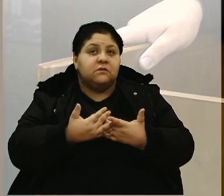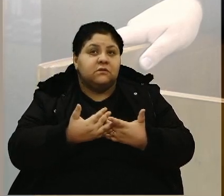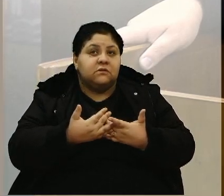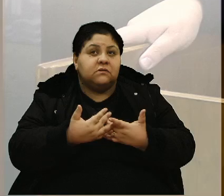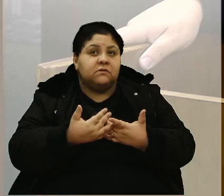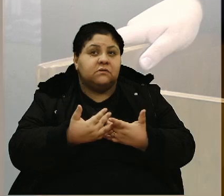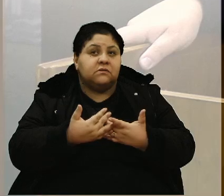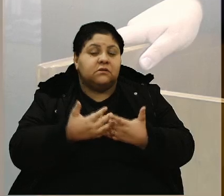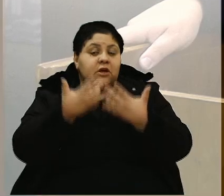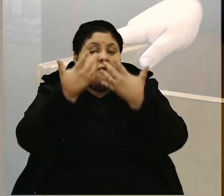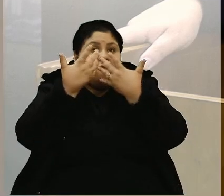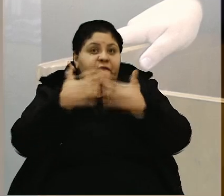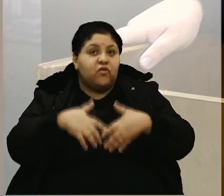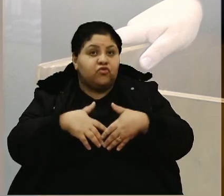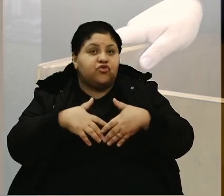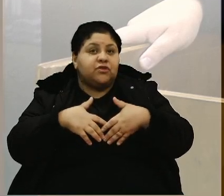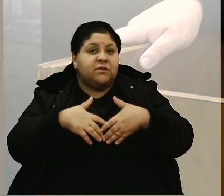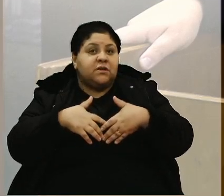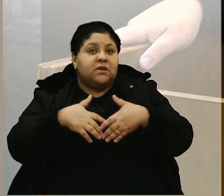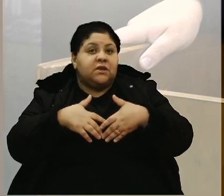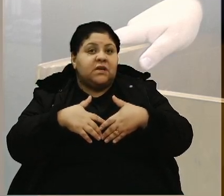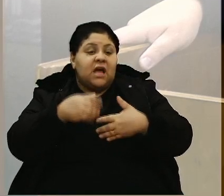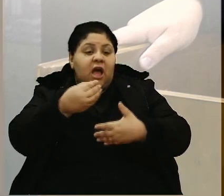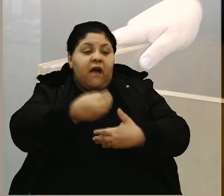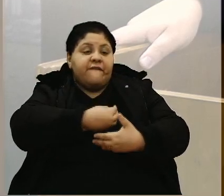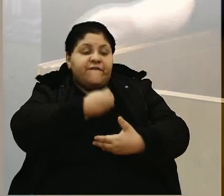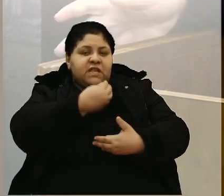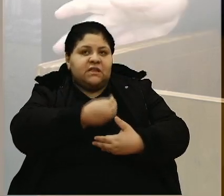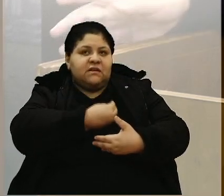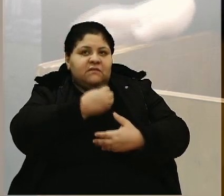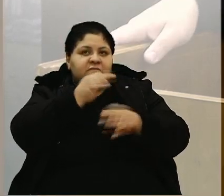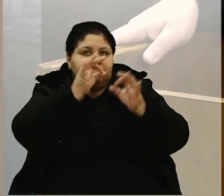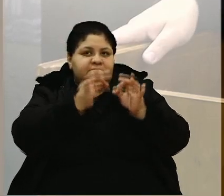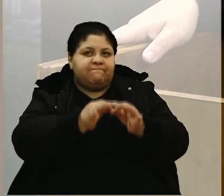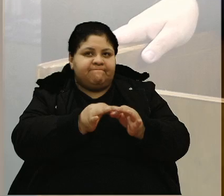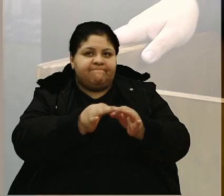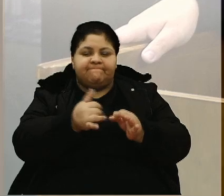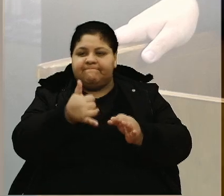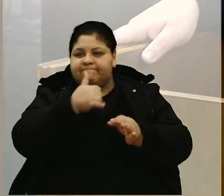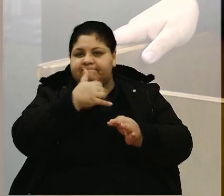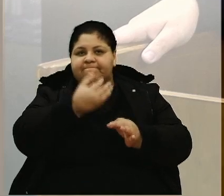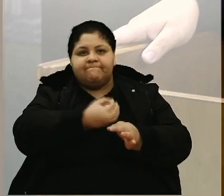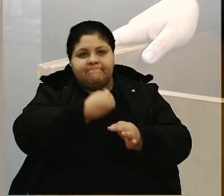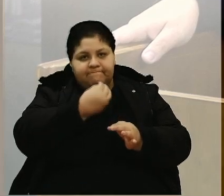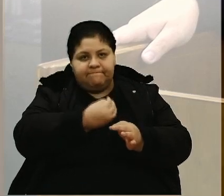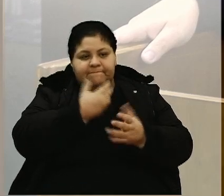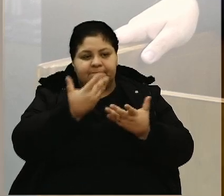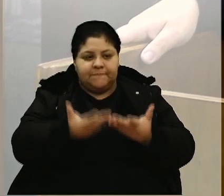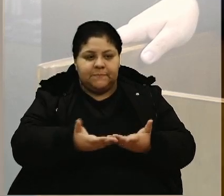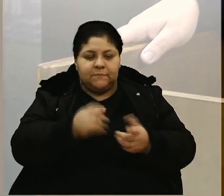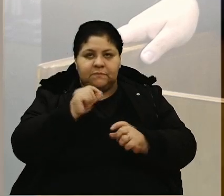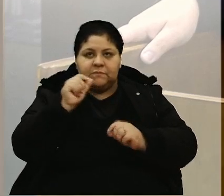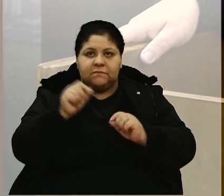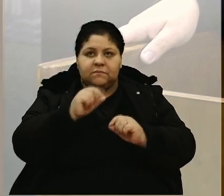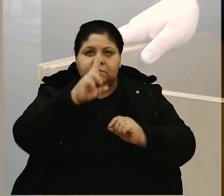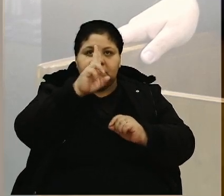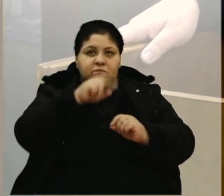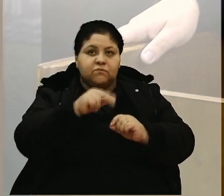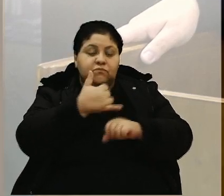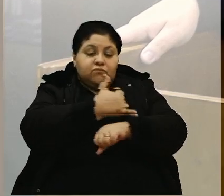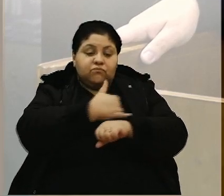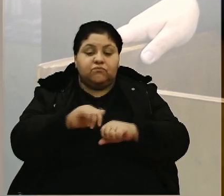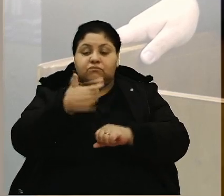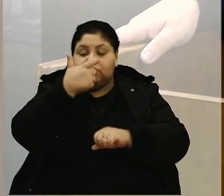funcionar diretamente, afetar diretamente a vida dele. Infelizmente, a gente tem que viver com essas situações. Quem aqui nunca passou por isso? E eu